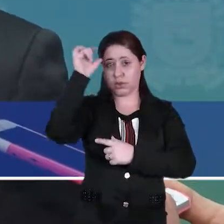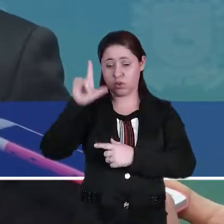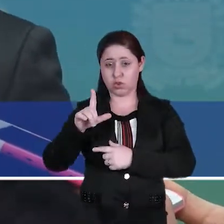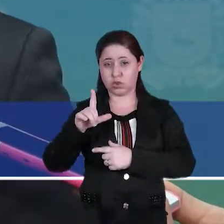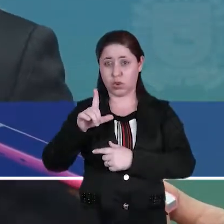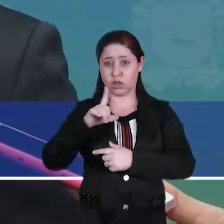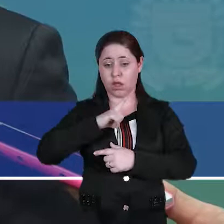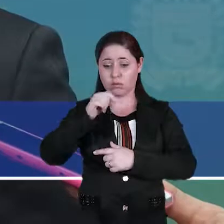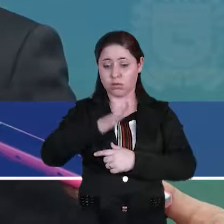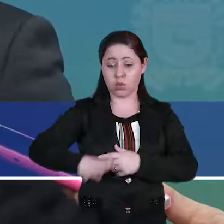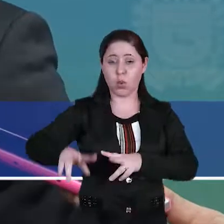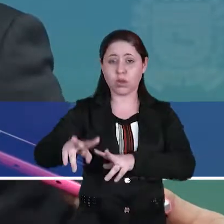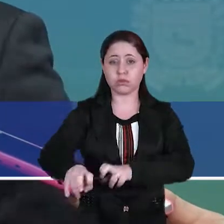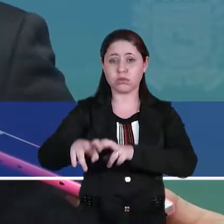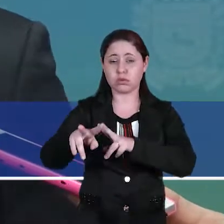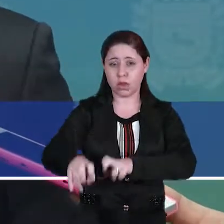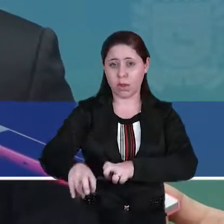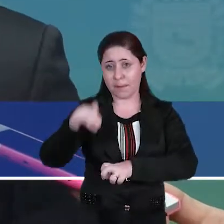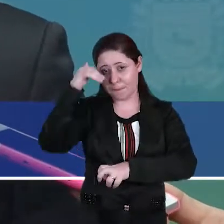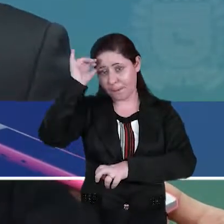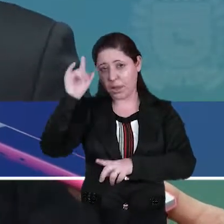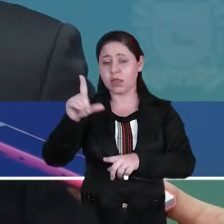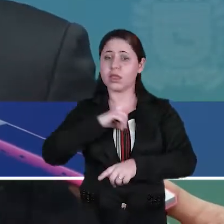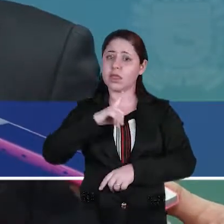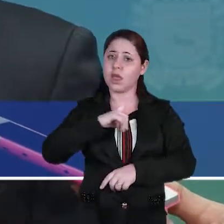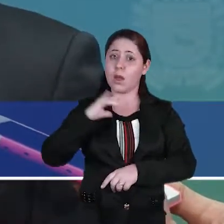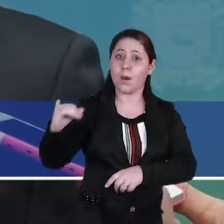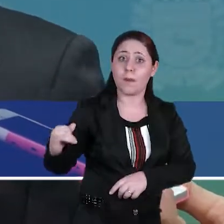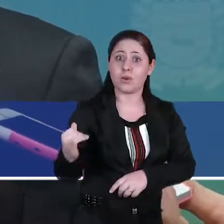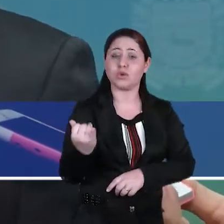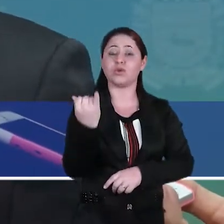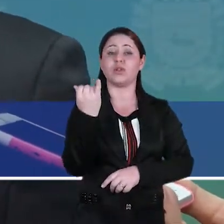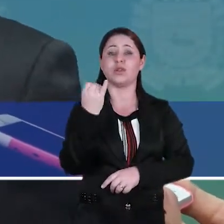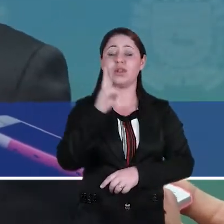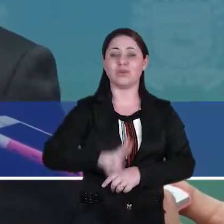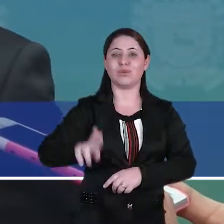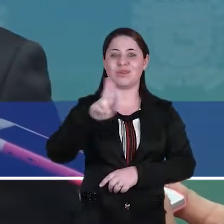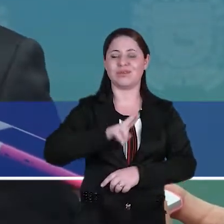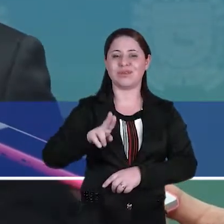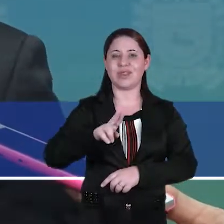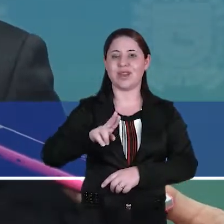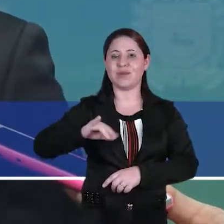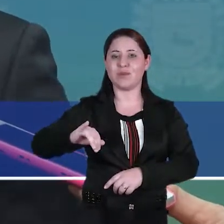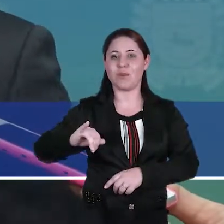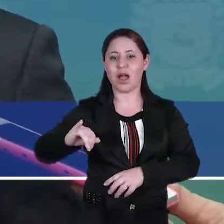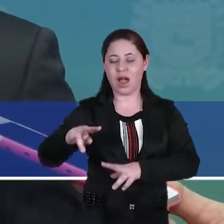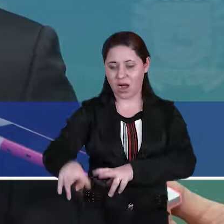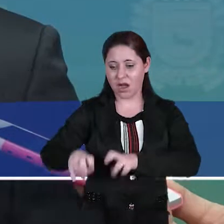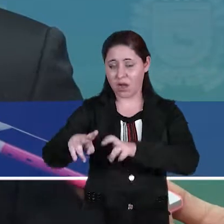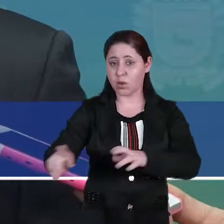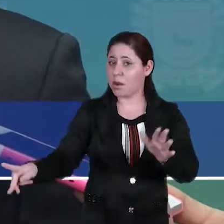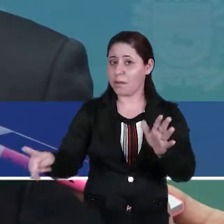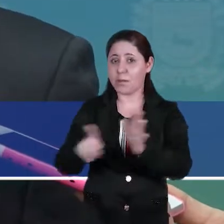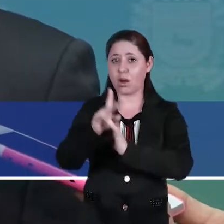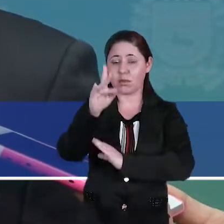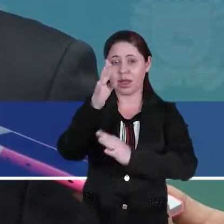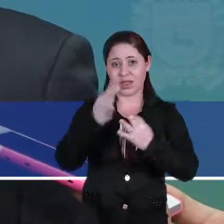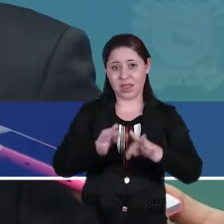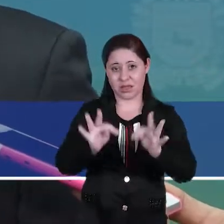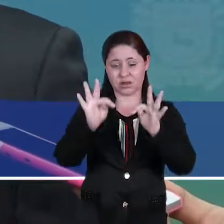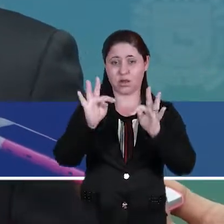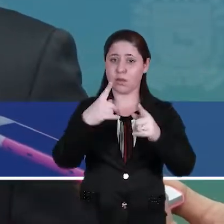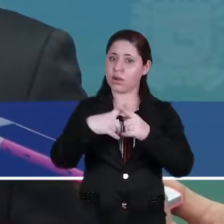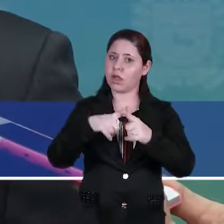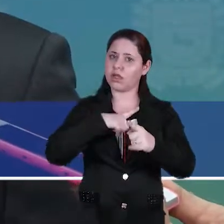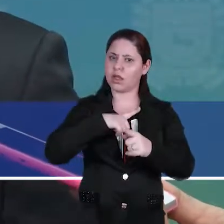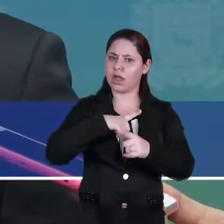do Sul, especialmente no âmbito da produção agropecuária, tem muita oportunidade para se beneficiar de uma agro intensiva em dados,